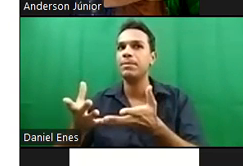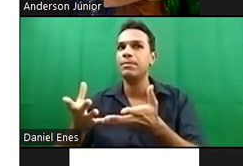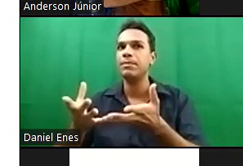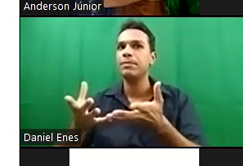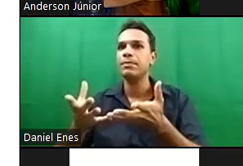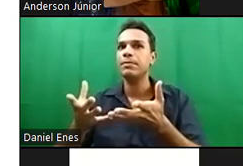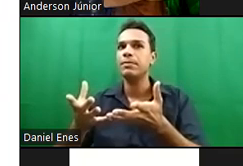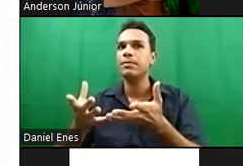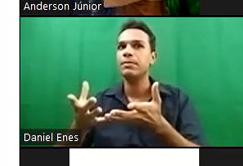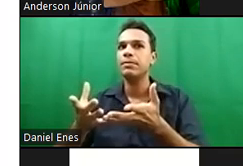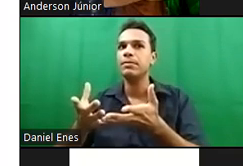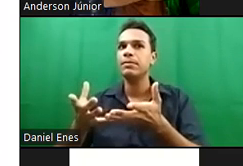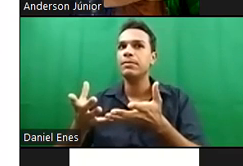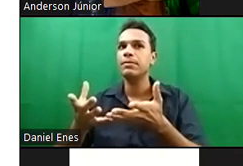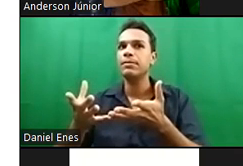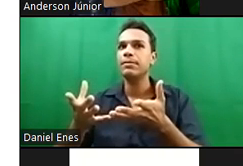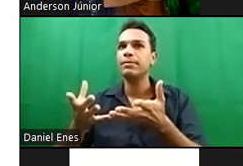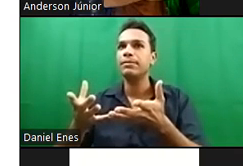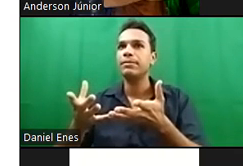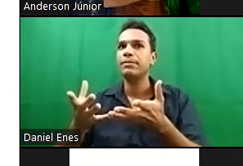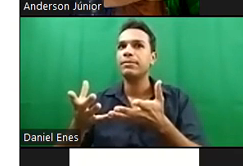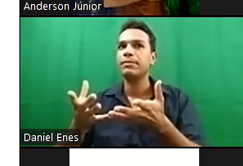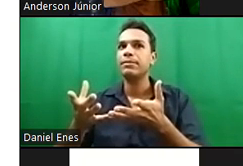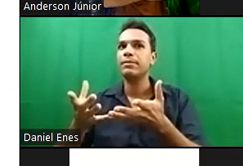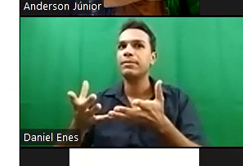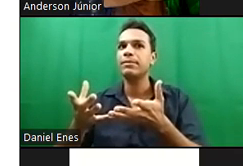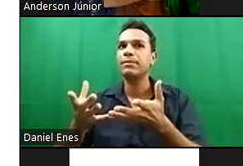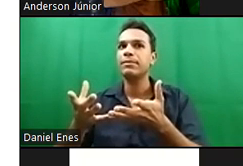coisa? Que fera.